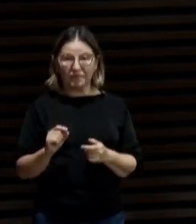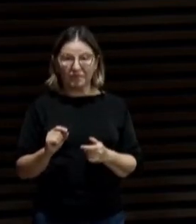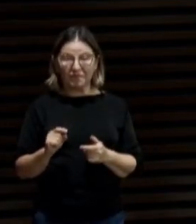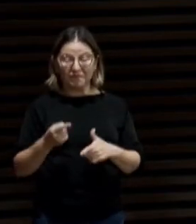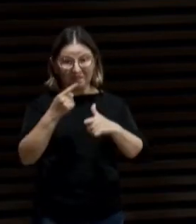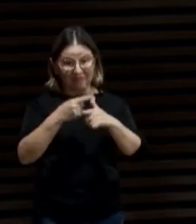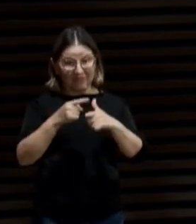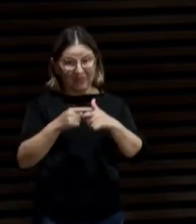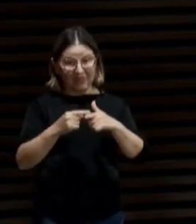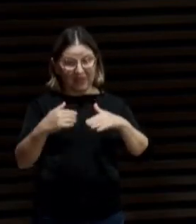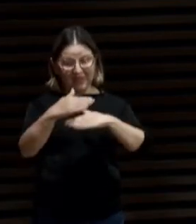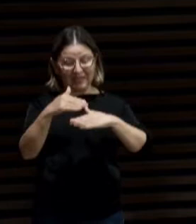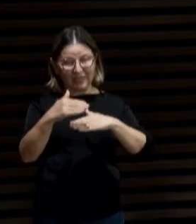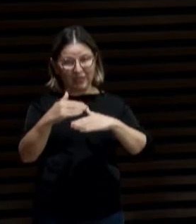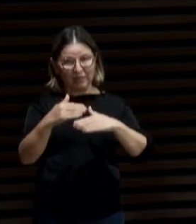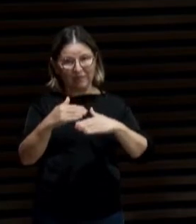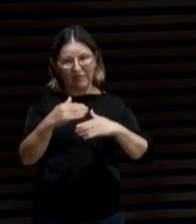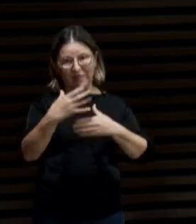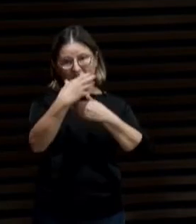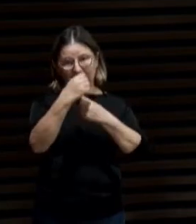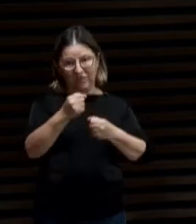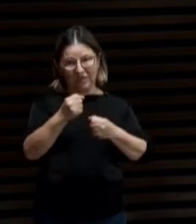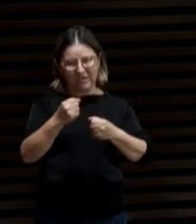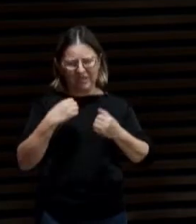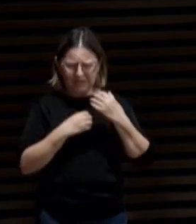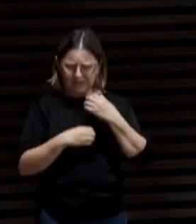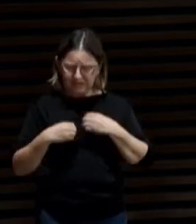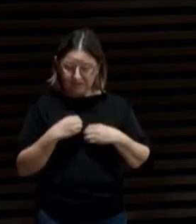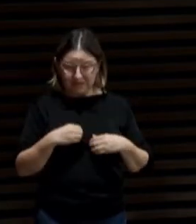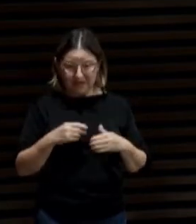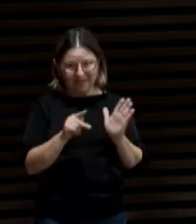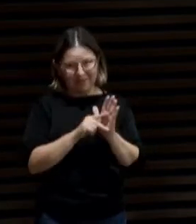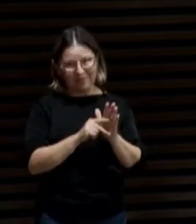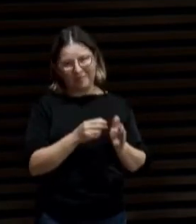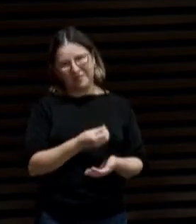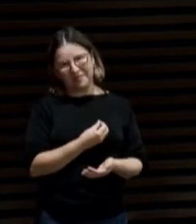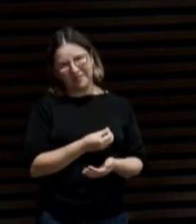forças, a ponto dele desesperar da própria vida.